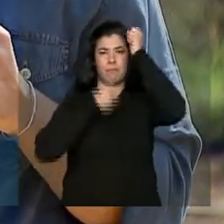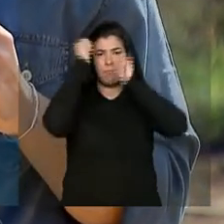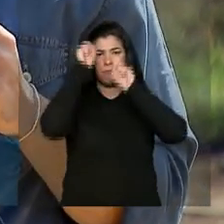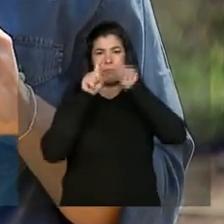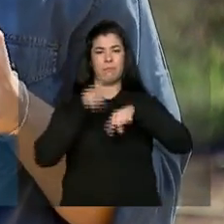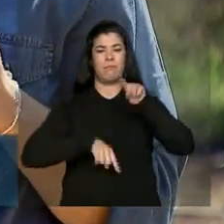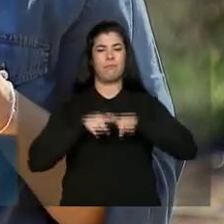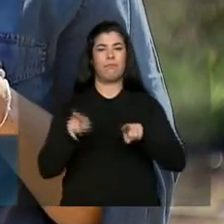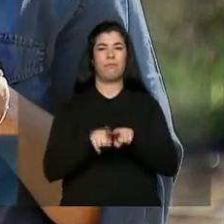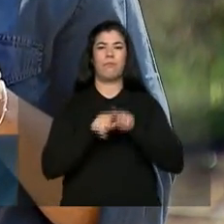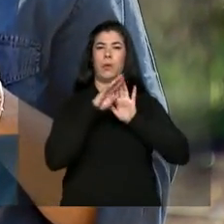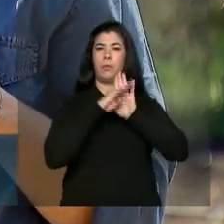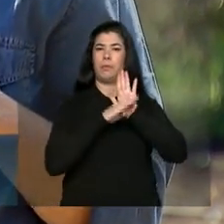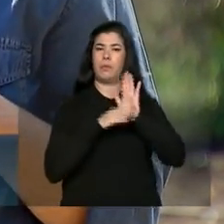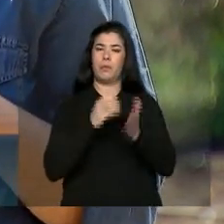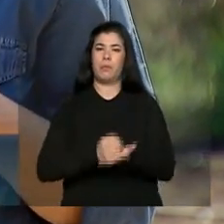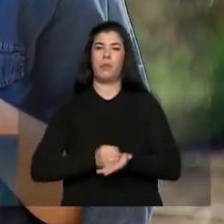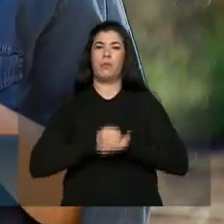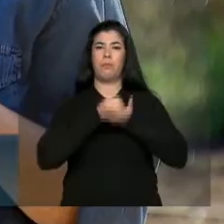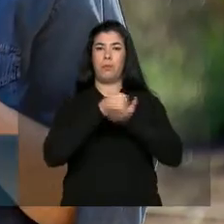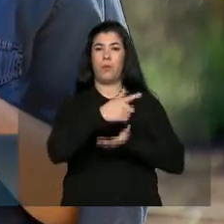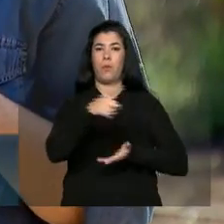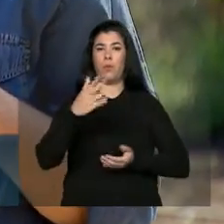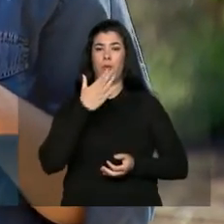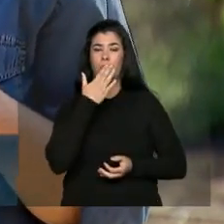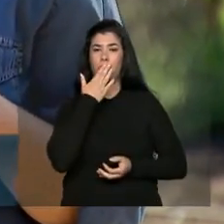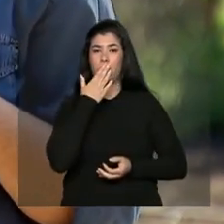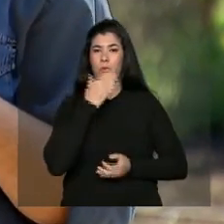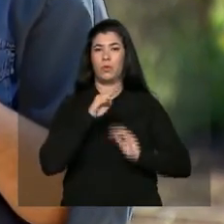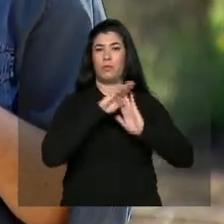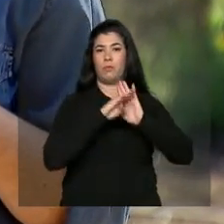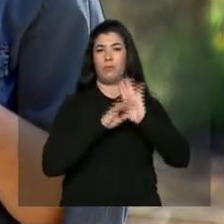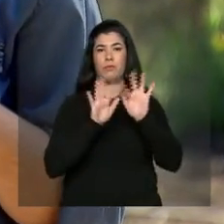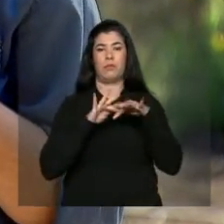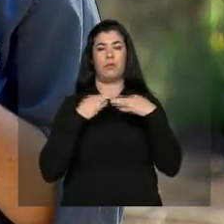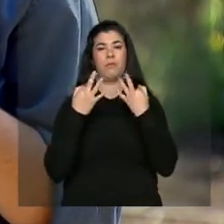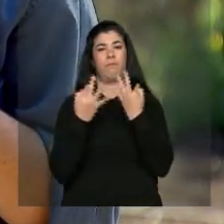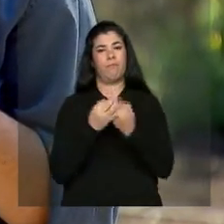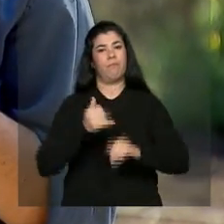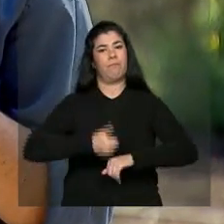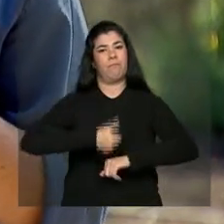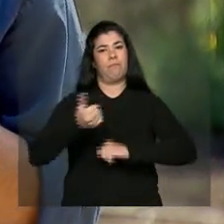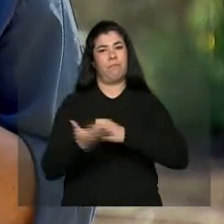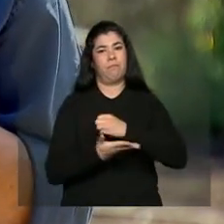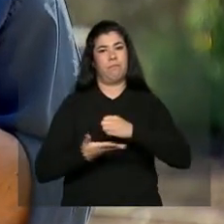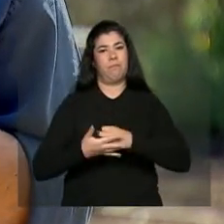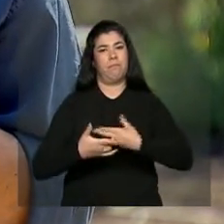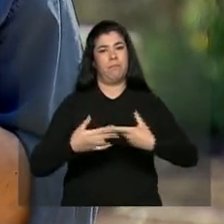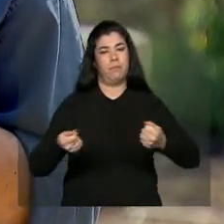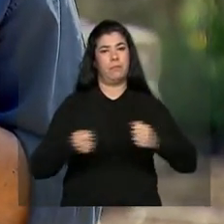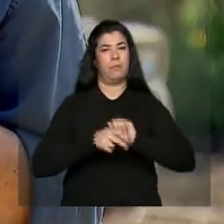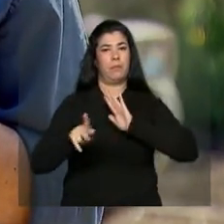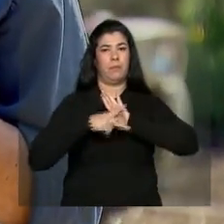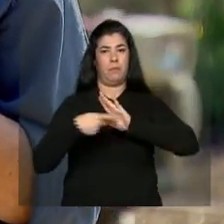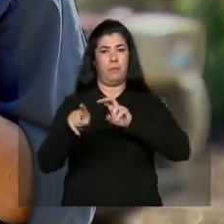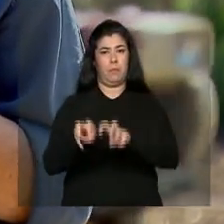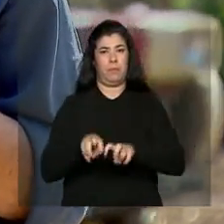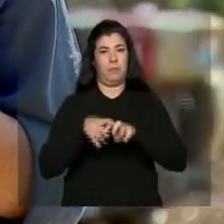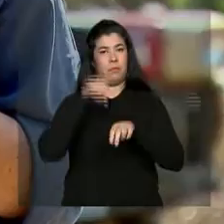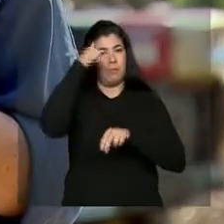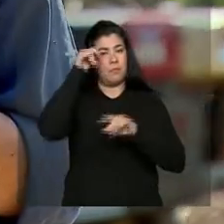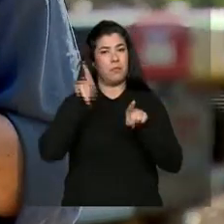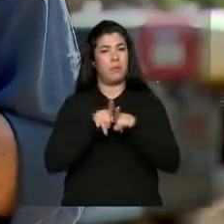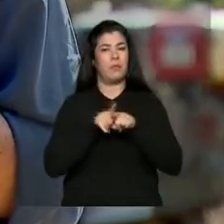apoia projetos de agricultores familiares para melhorar a infraestrutura nas propriedades rurais e também para